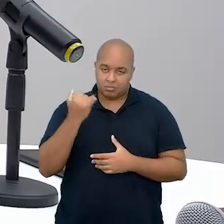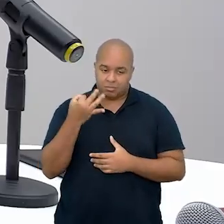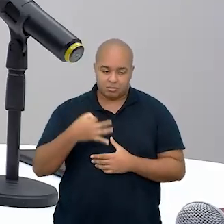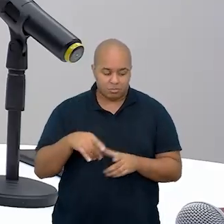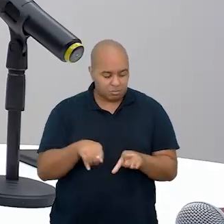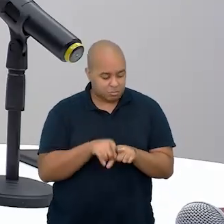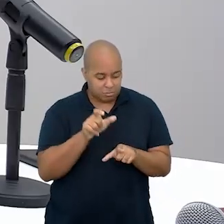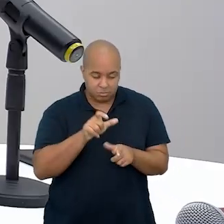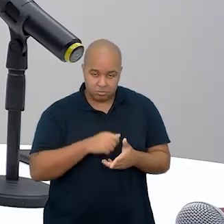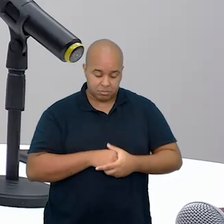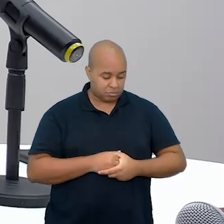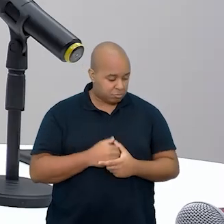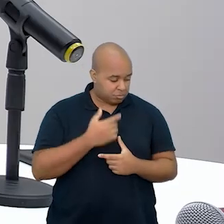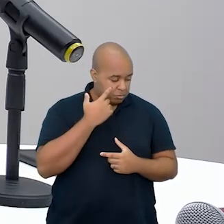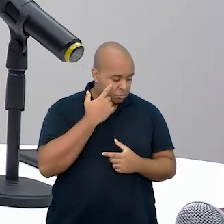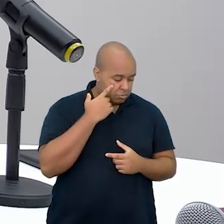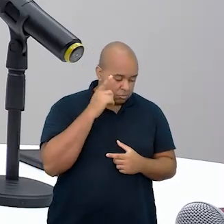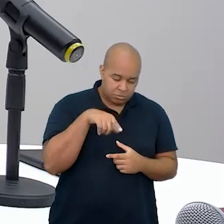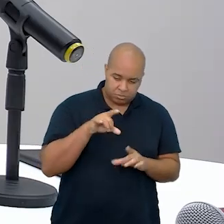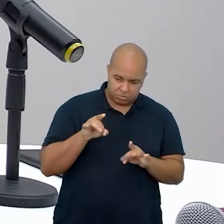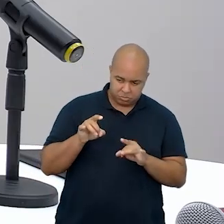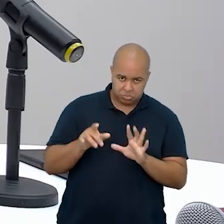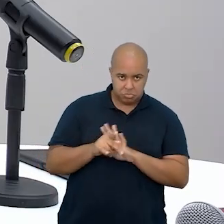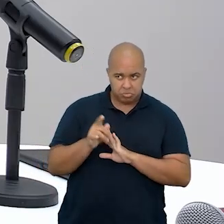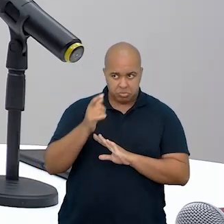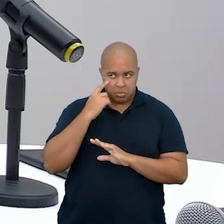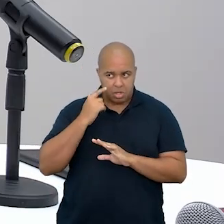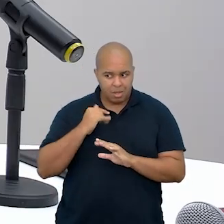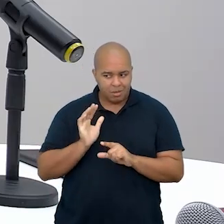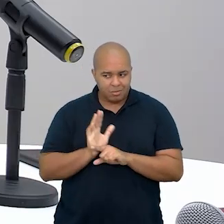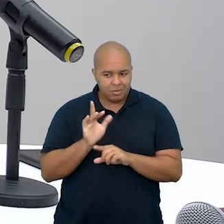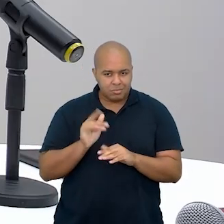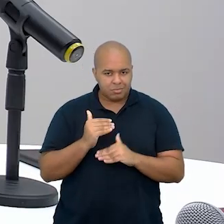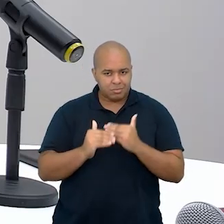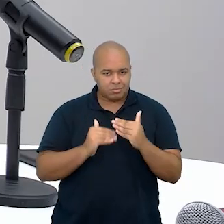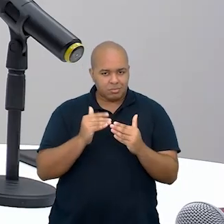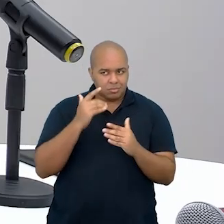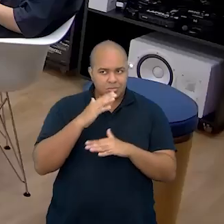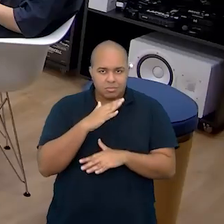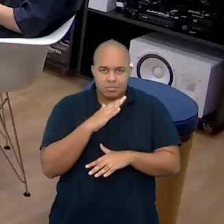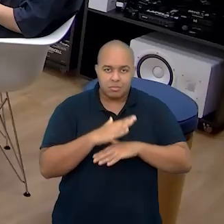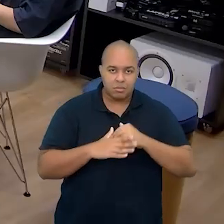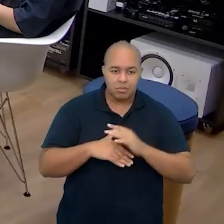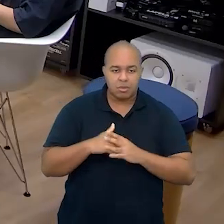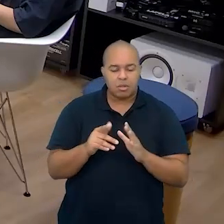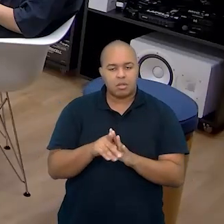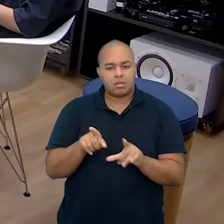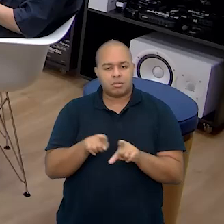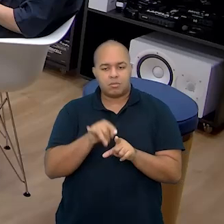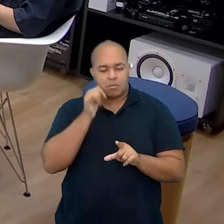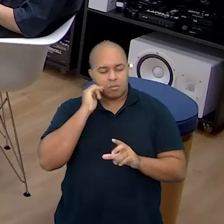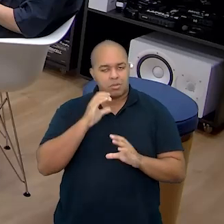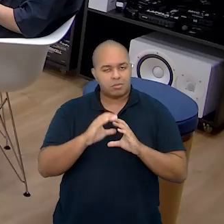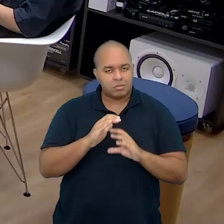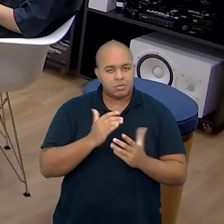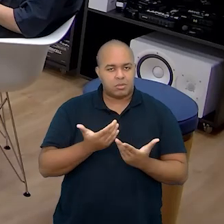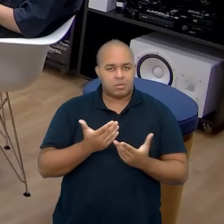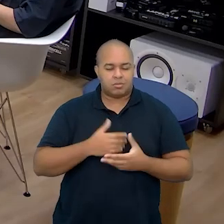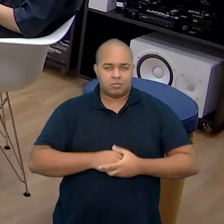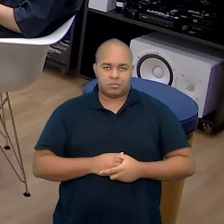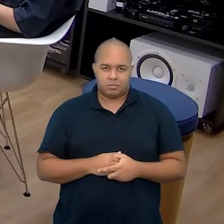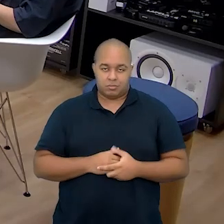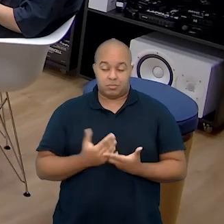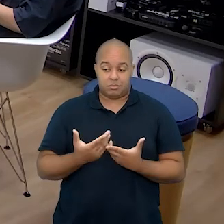importante isso. Essa técnica, né, ela auxilia o desenvolvimento das habilidades como a comunicação,